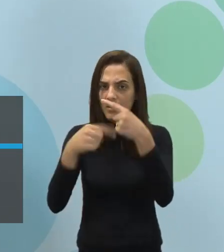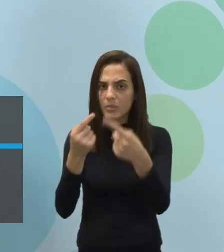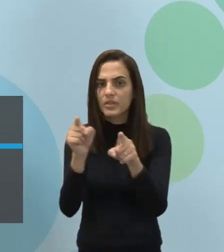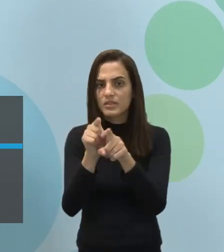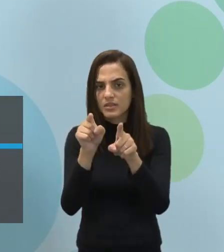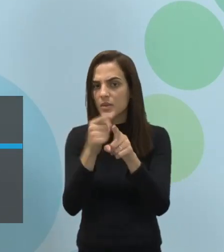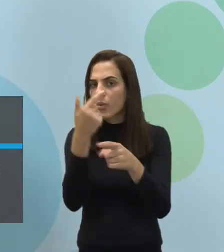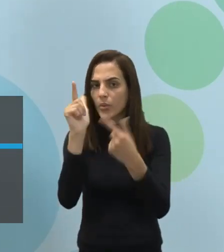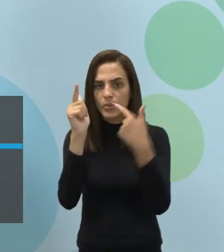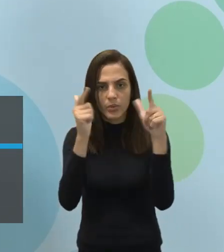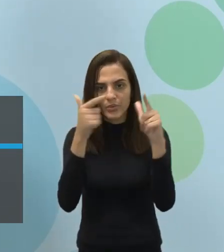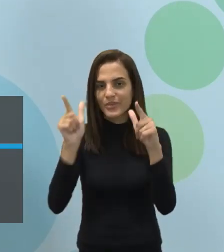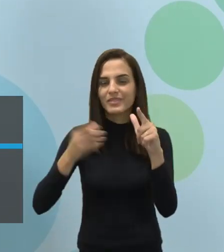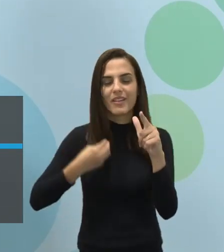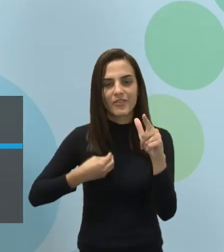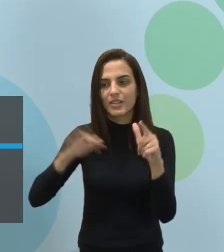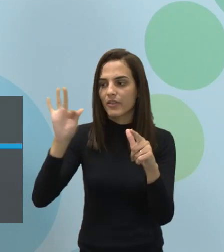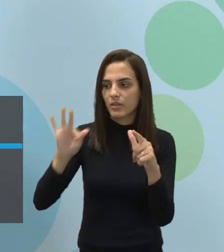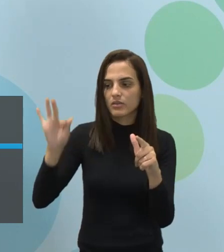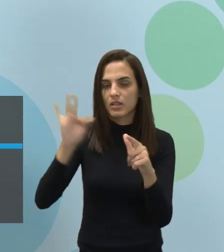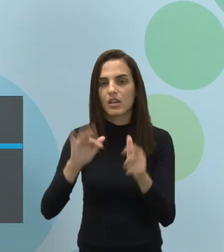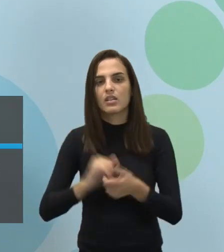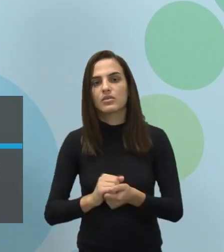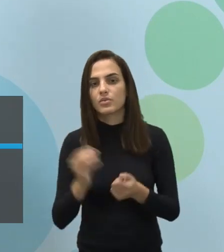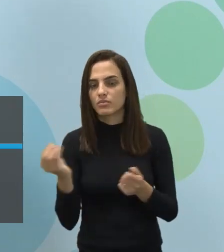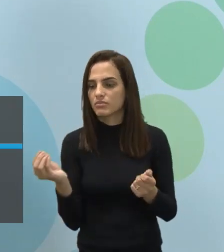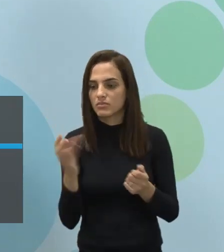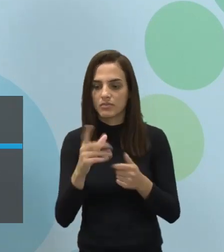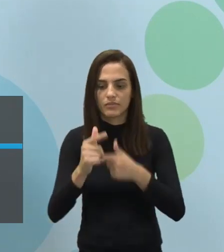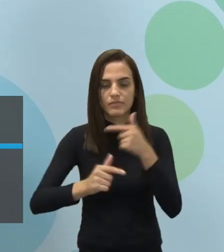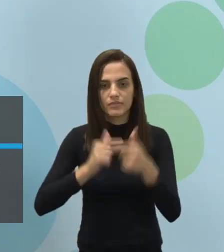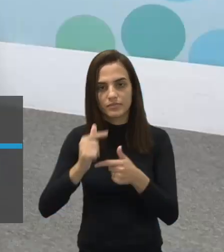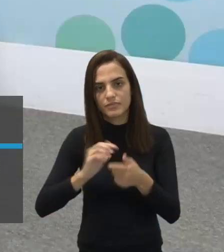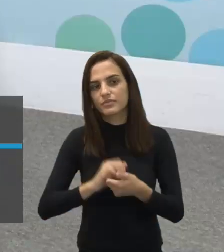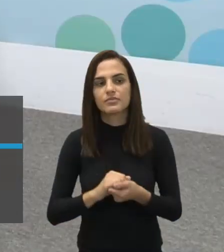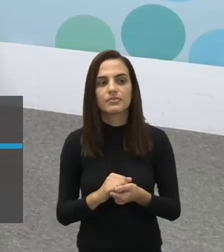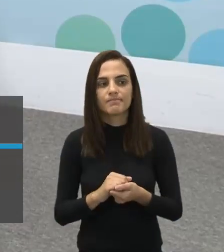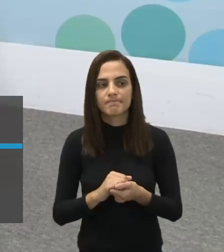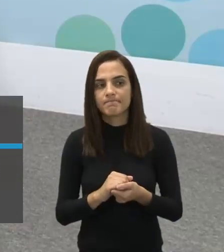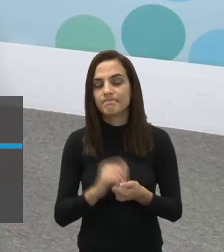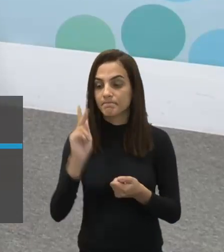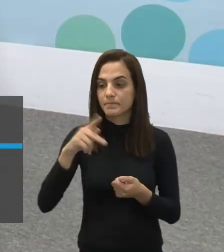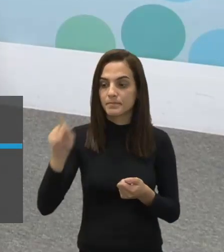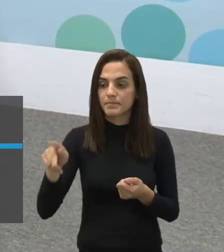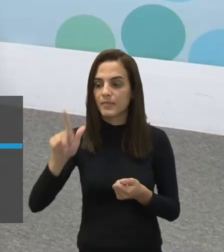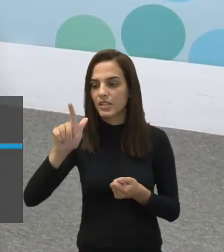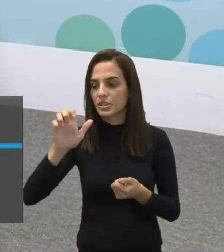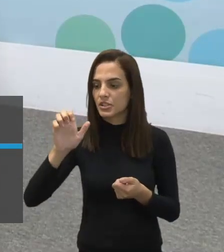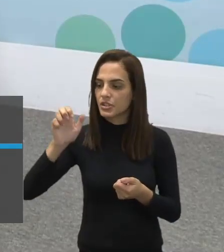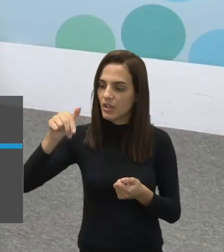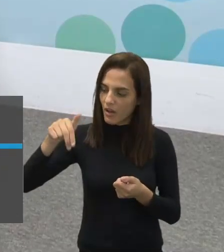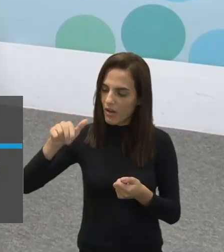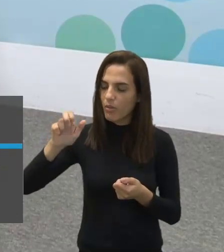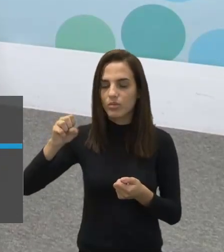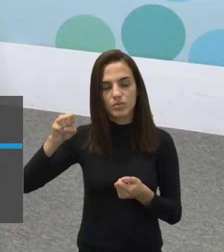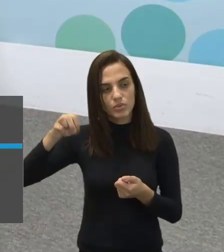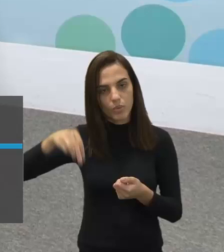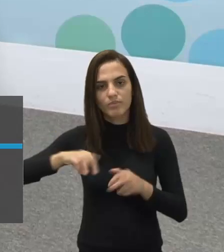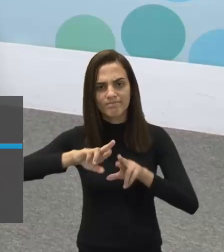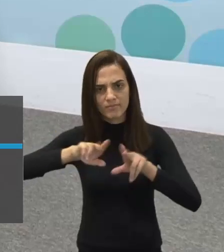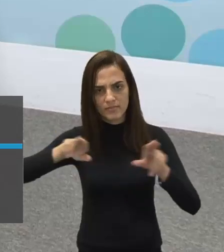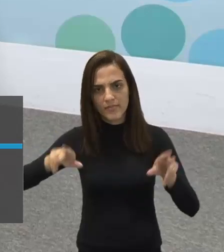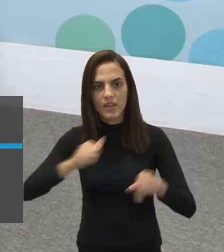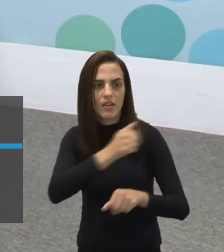fazer outras coisas da vida, graduação, mundo do trabalho, enfim. O professor Gelson aqui falou que a maioria dos alunos,